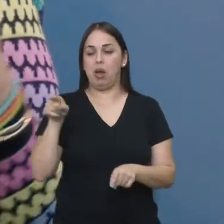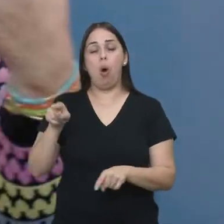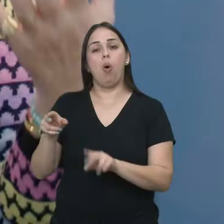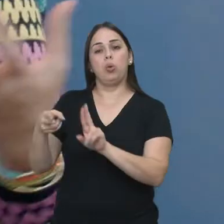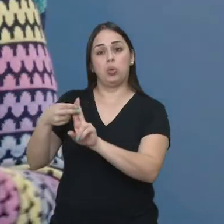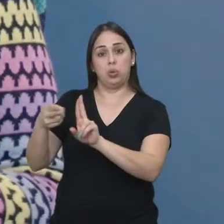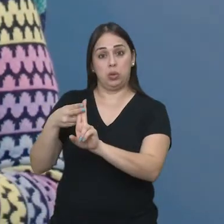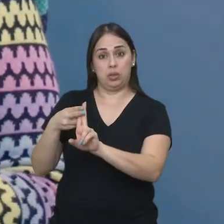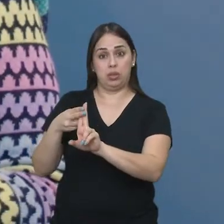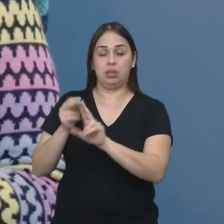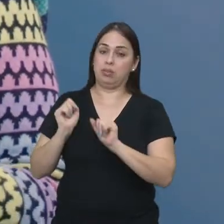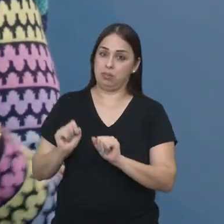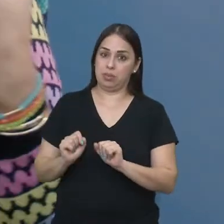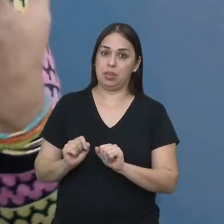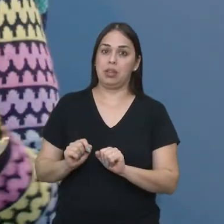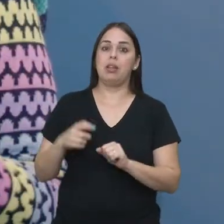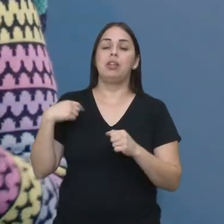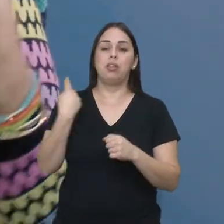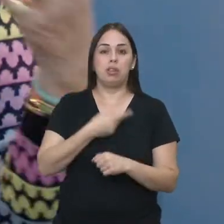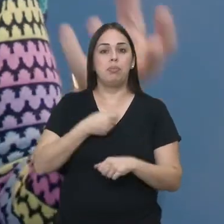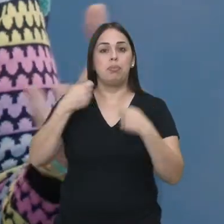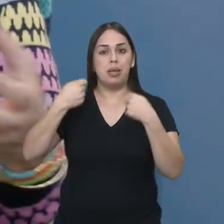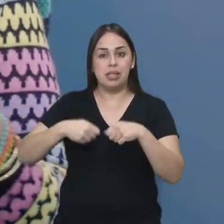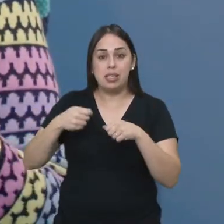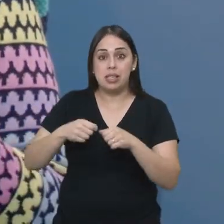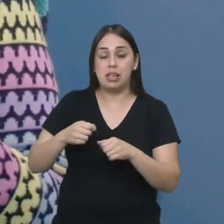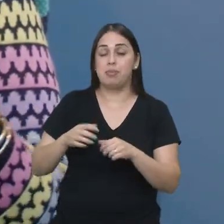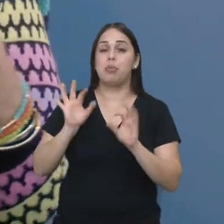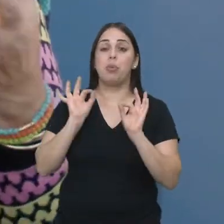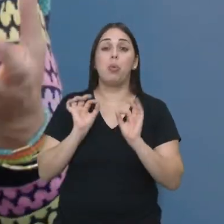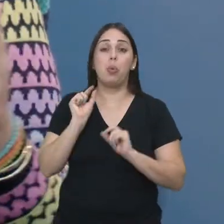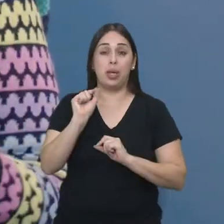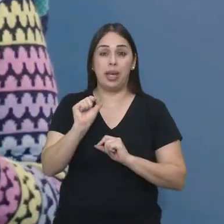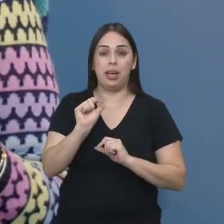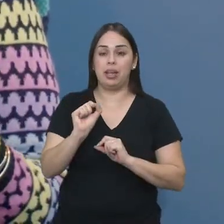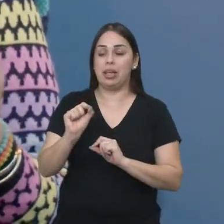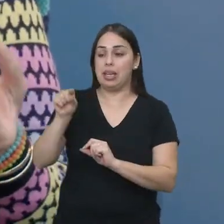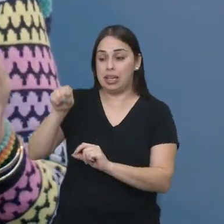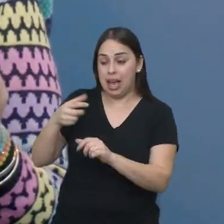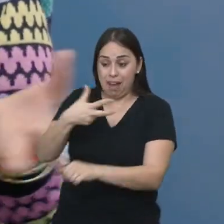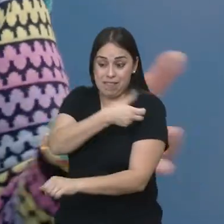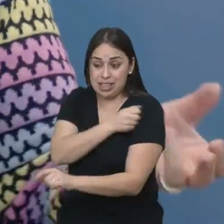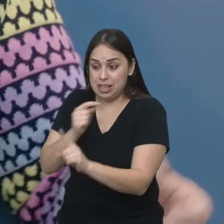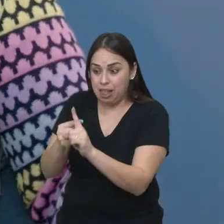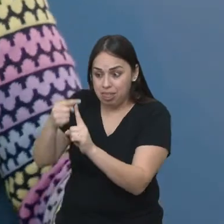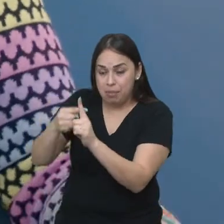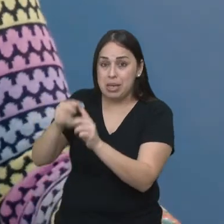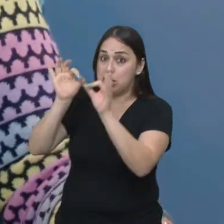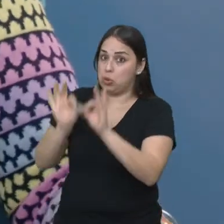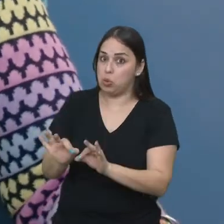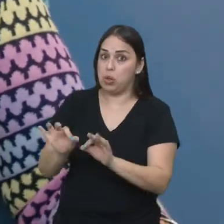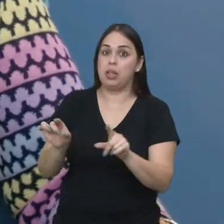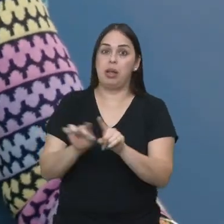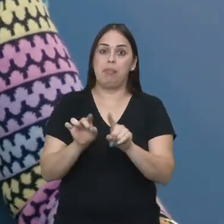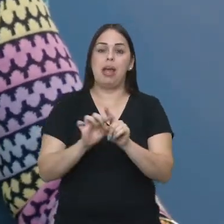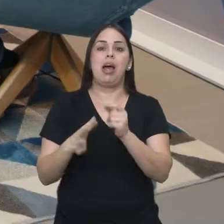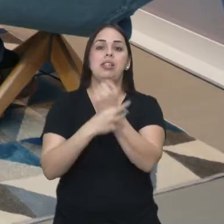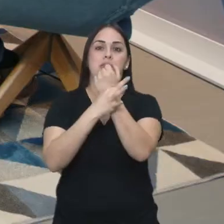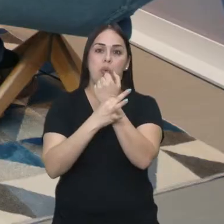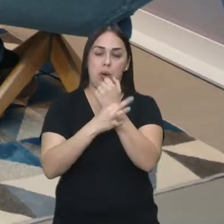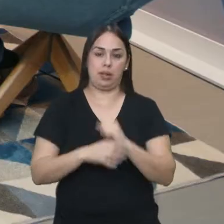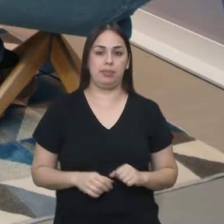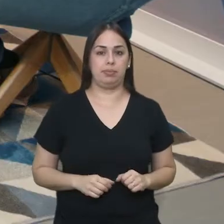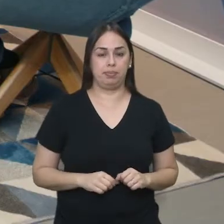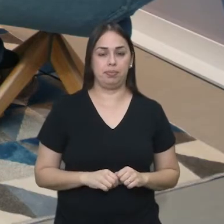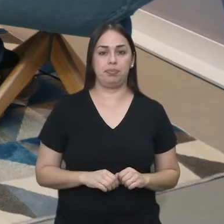quê? A rede de frio, né, que essa cadeia de frio esteja na temperatura ideal e que o gesto vacinal, na hora de ser aplicado, você tenha essa segurança dessa vacina. Quer